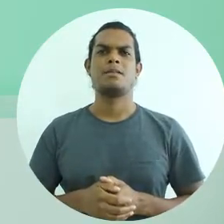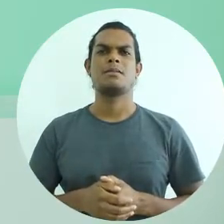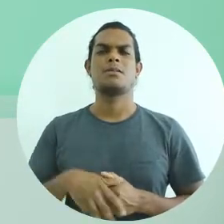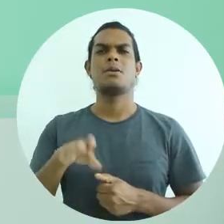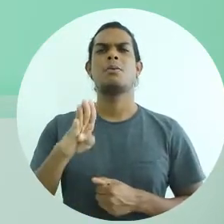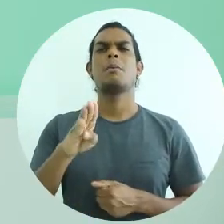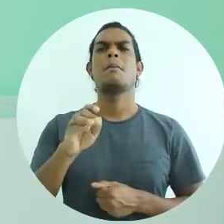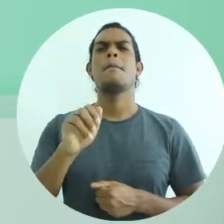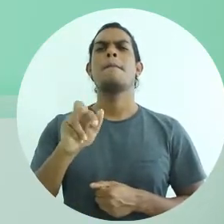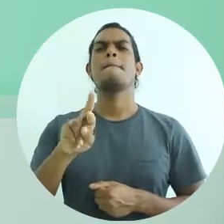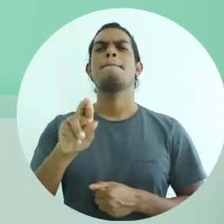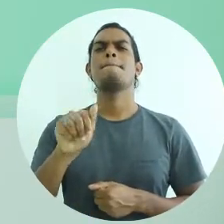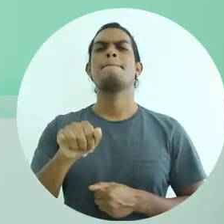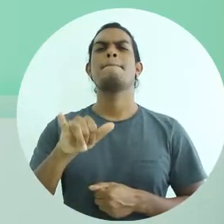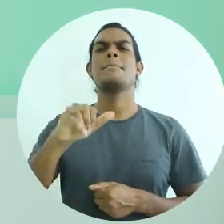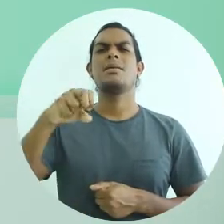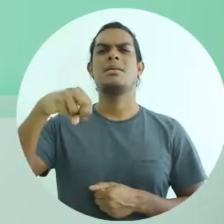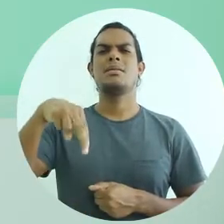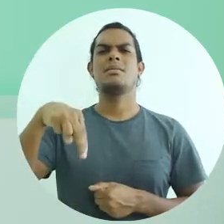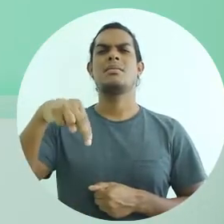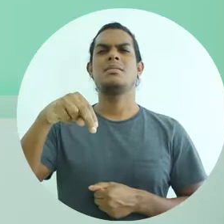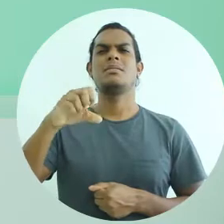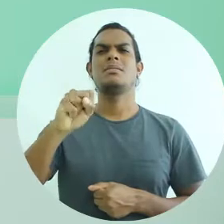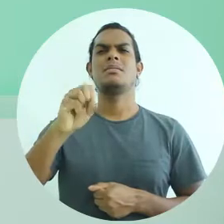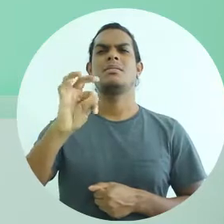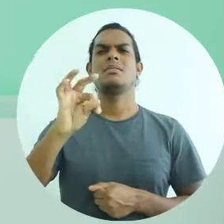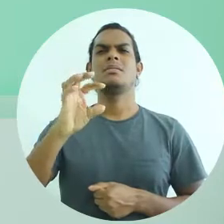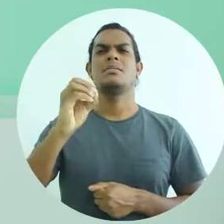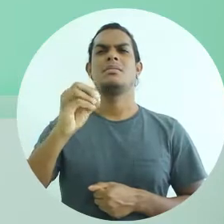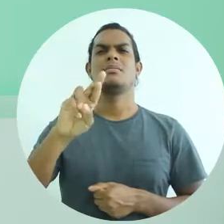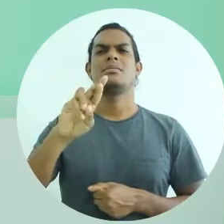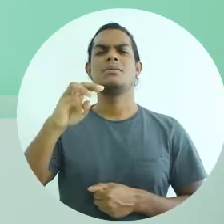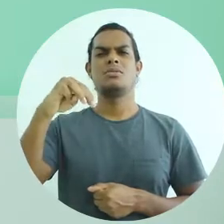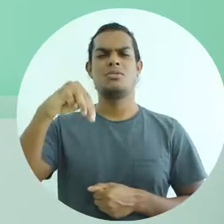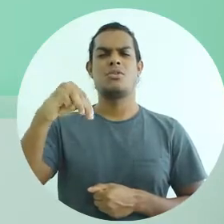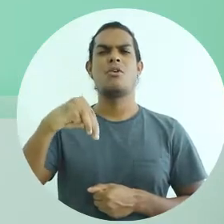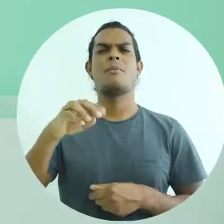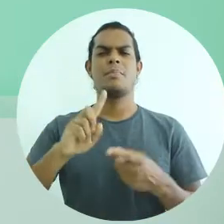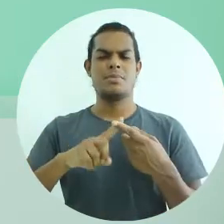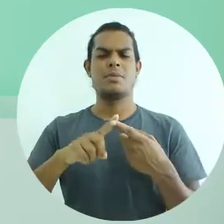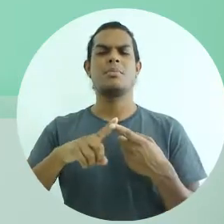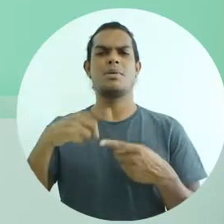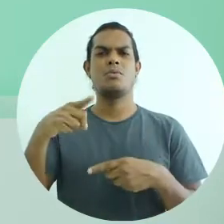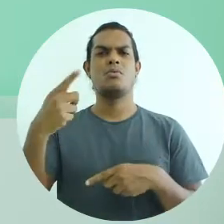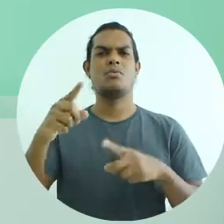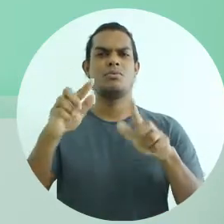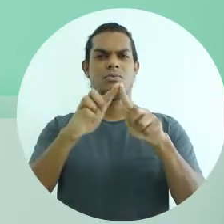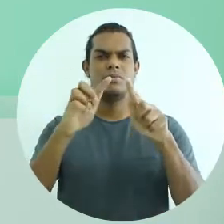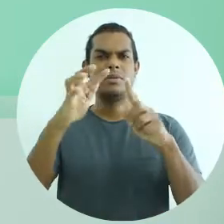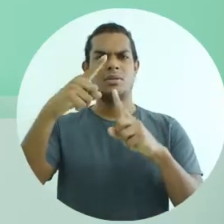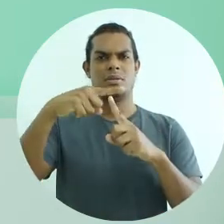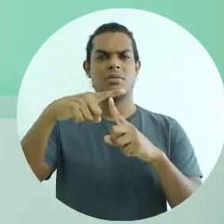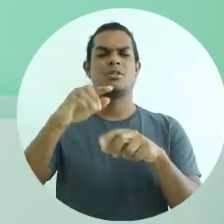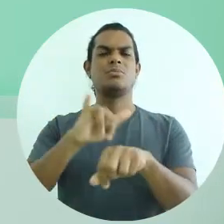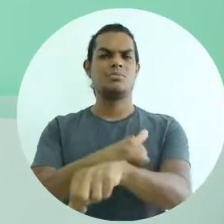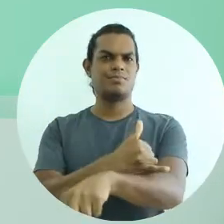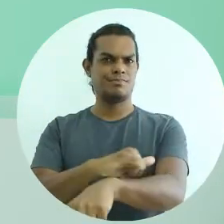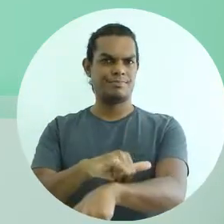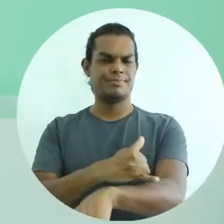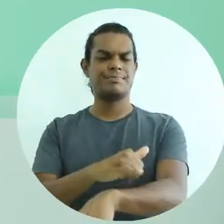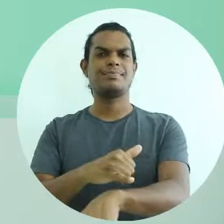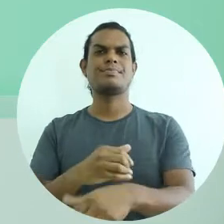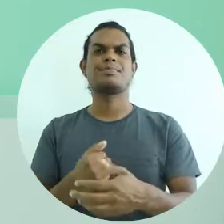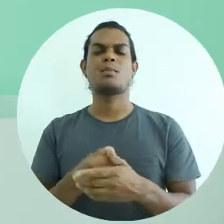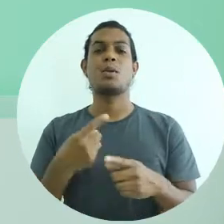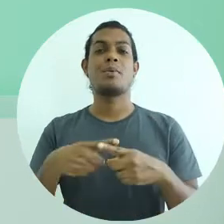brainstorming, para poder sugerir e encontrar quais foram as causas daquele problema. E uma vez encontrando as causas daquele problema,